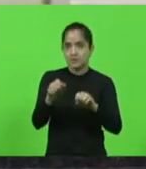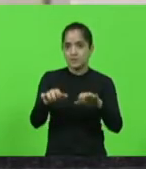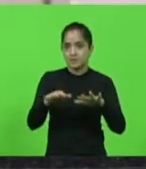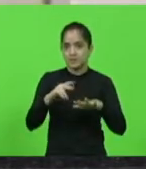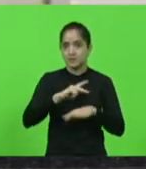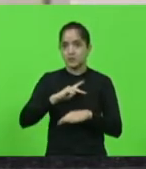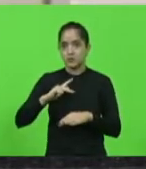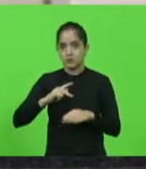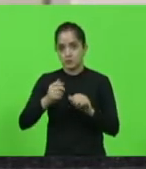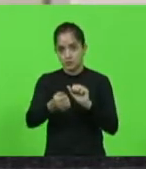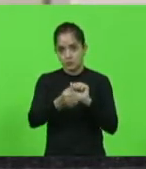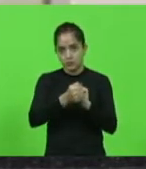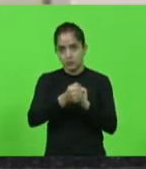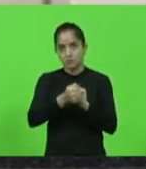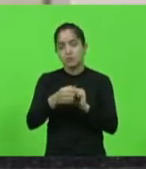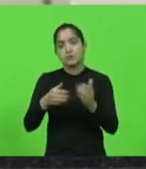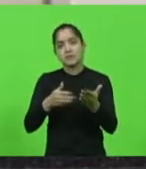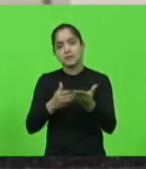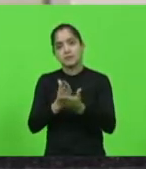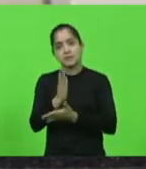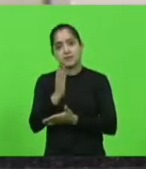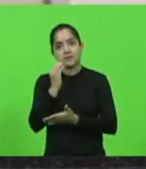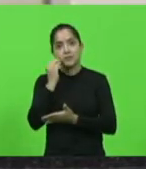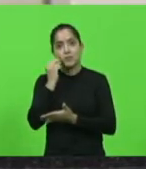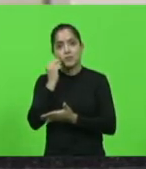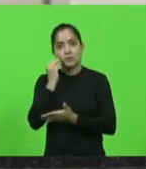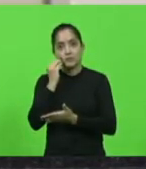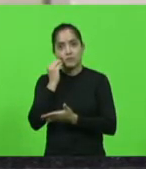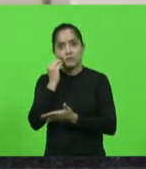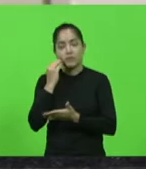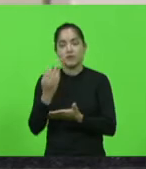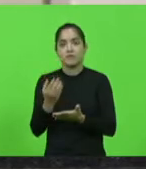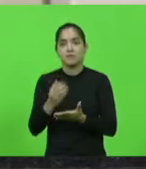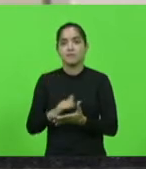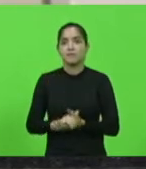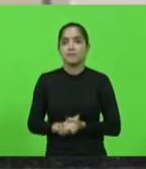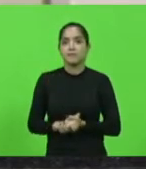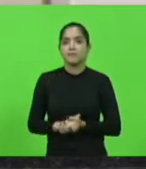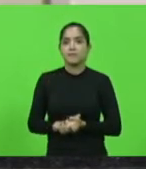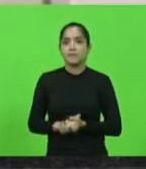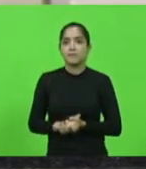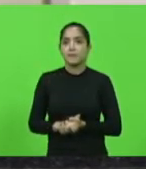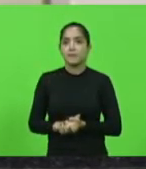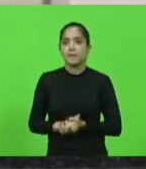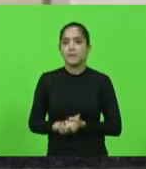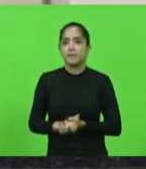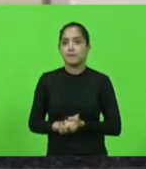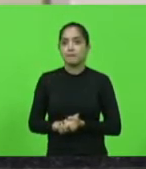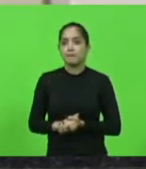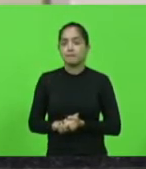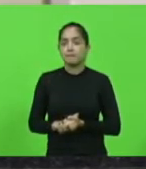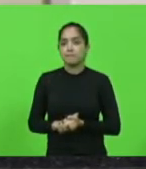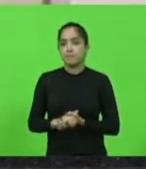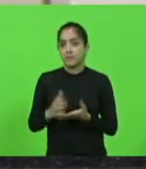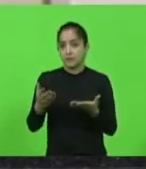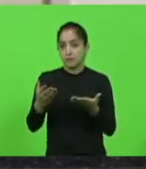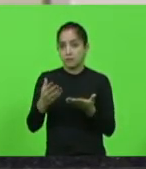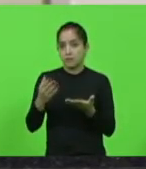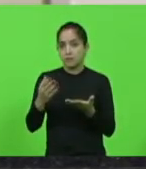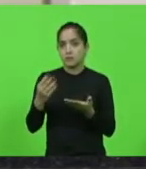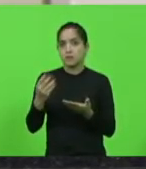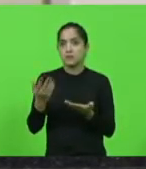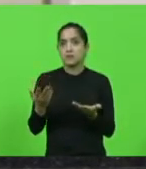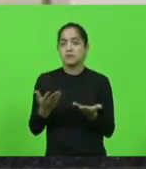Vossa Excelência, tentar aprovar esse projeto que é inédito para Santa Catarina. Parabéns mesmo. Segundo